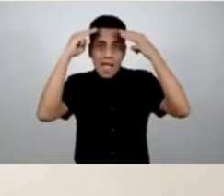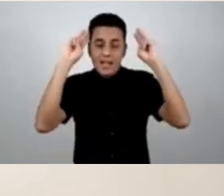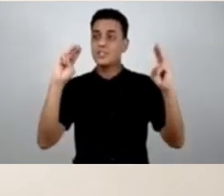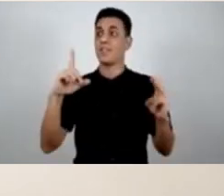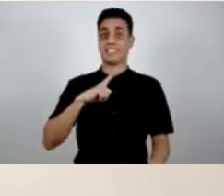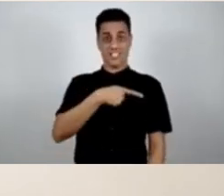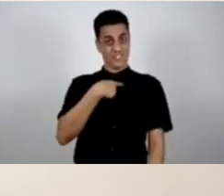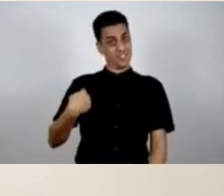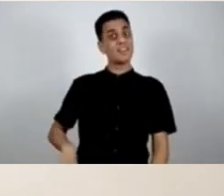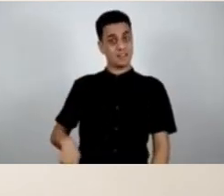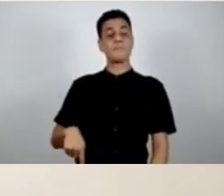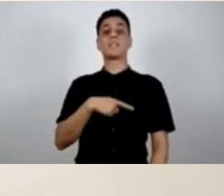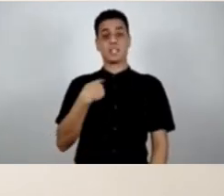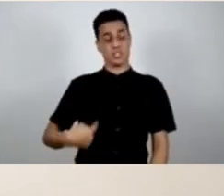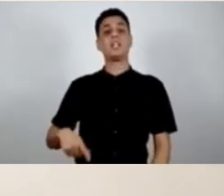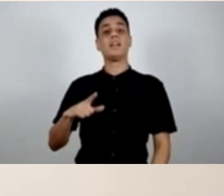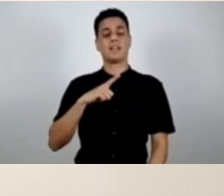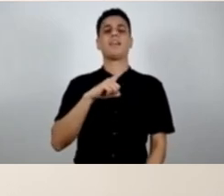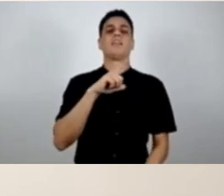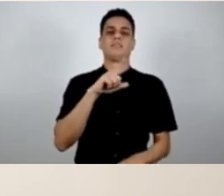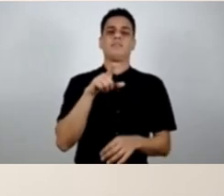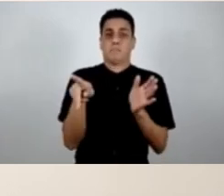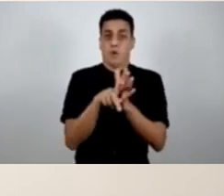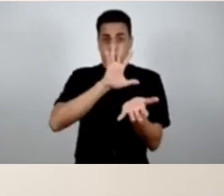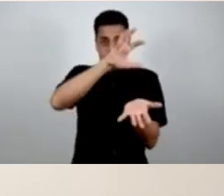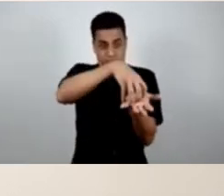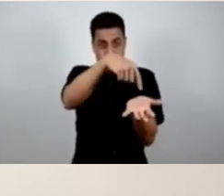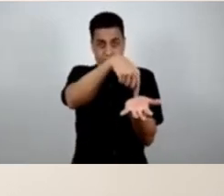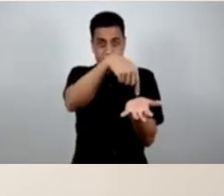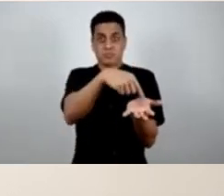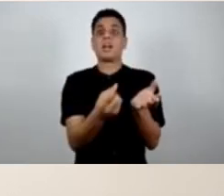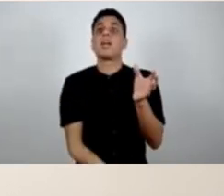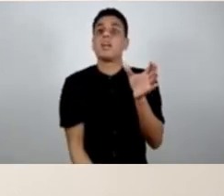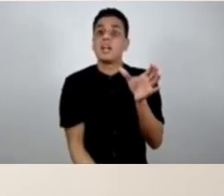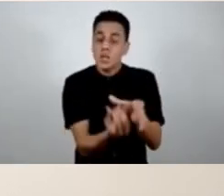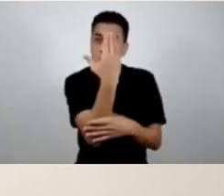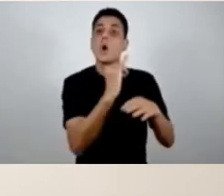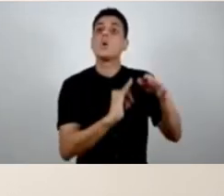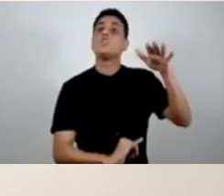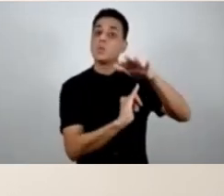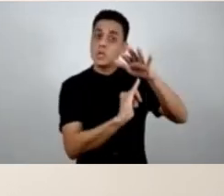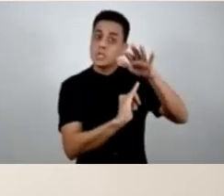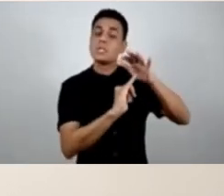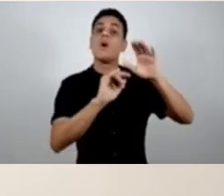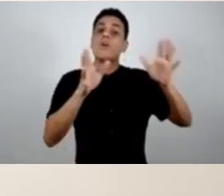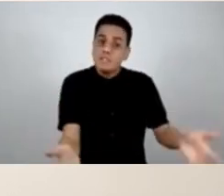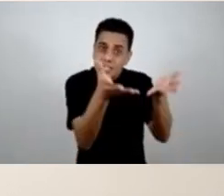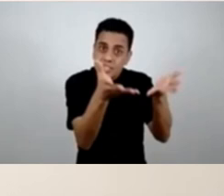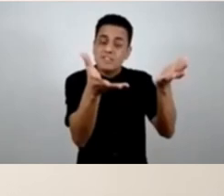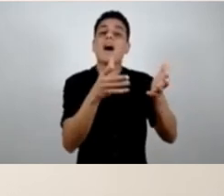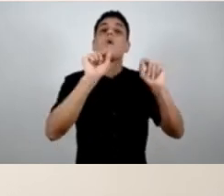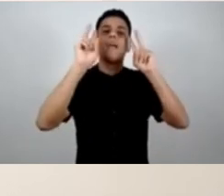China. A China tem o CICC, que é um órgão chinês, que foi criado só para a promoção da imagem chinesa. O